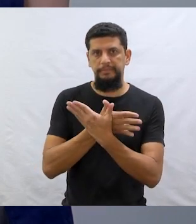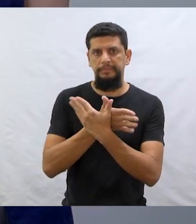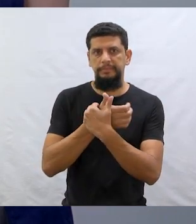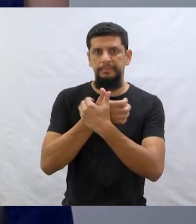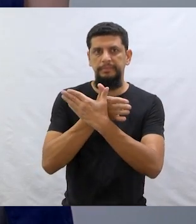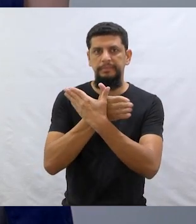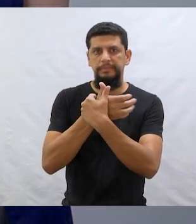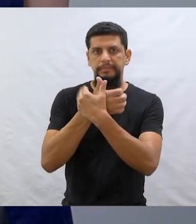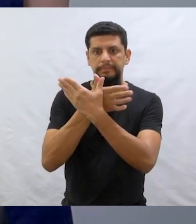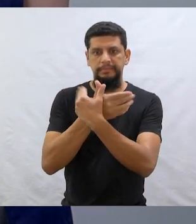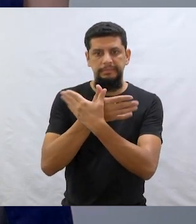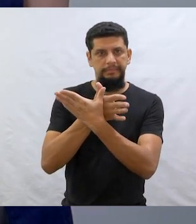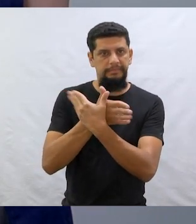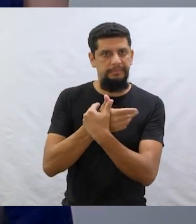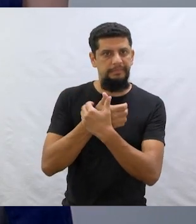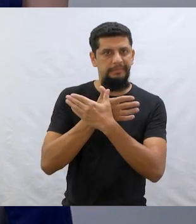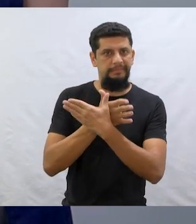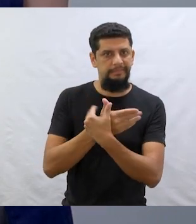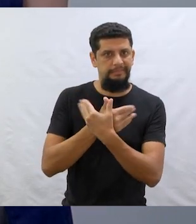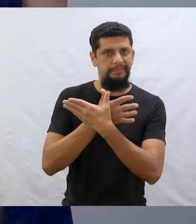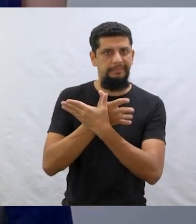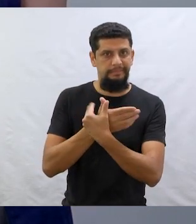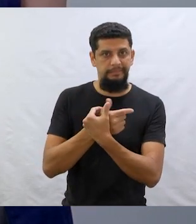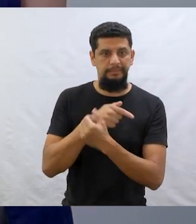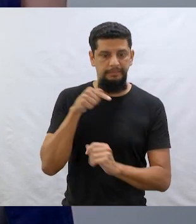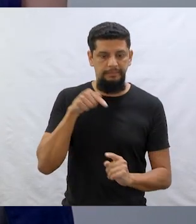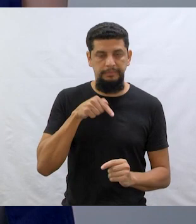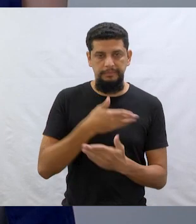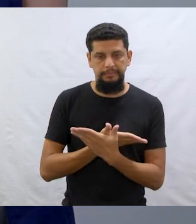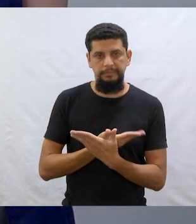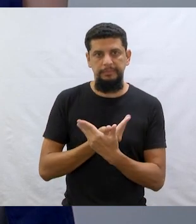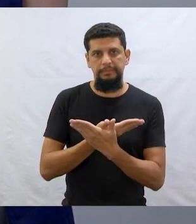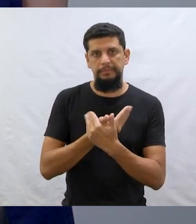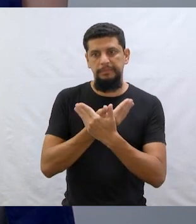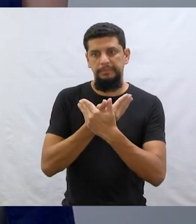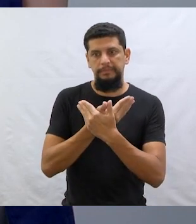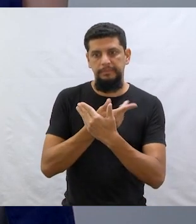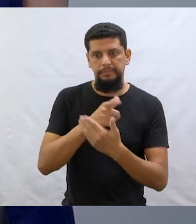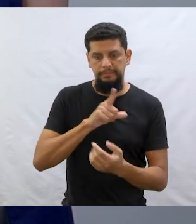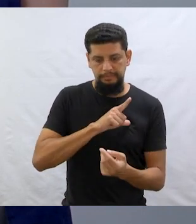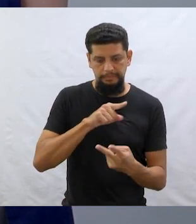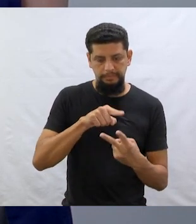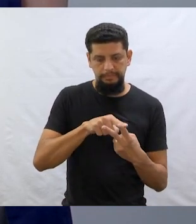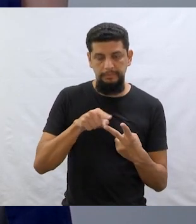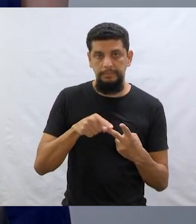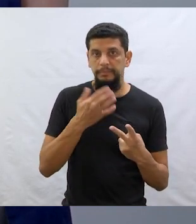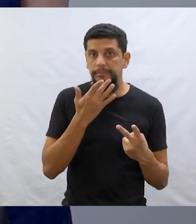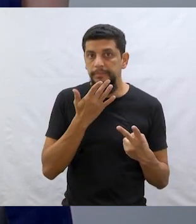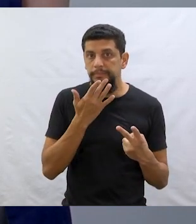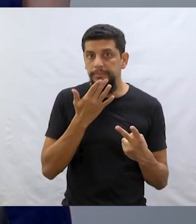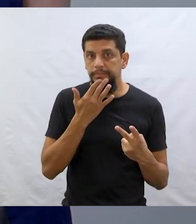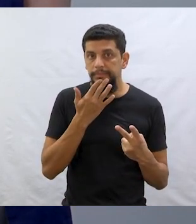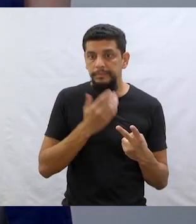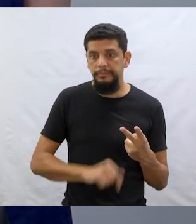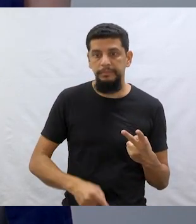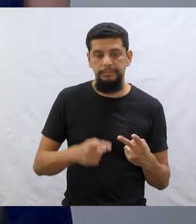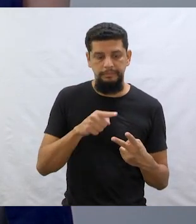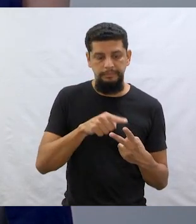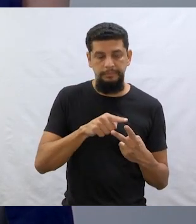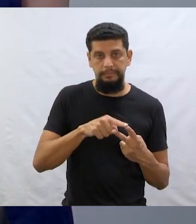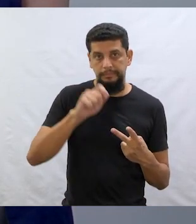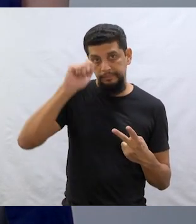borboleta. Olha ela batendo as asinhas. Esta borboleta tem duas cores. A